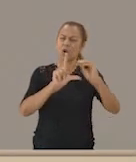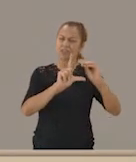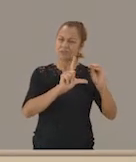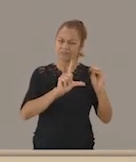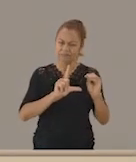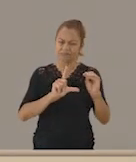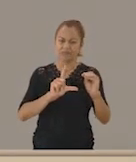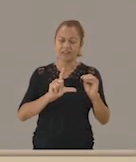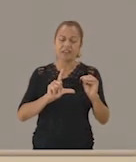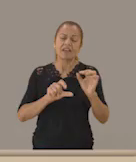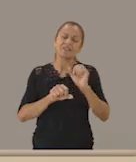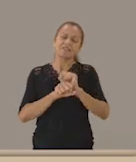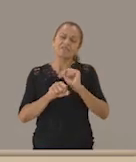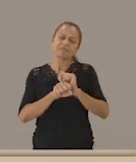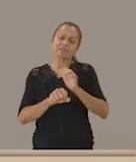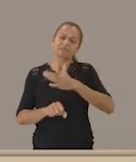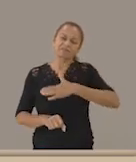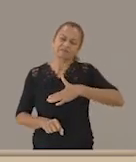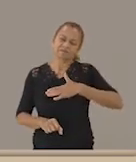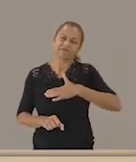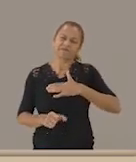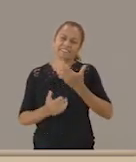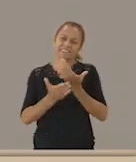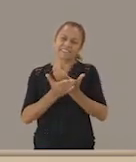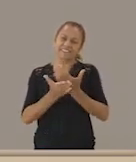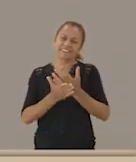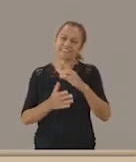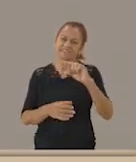Espero que tenham gostado e até a próxima!